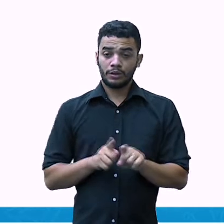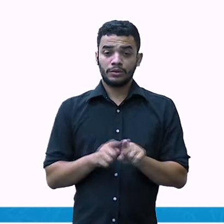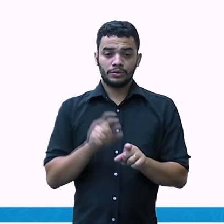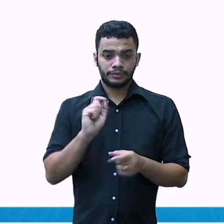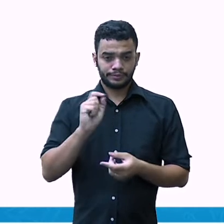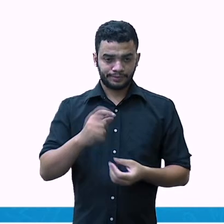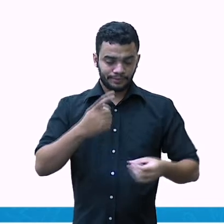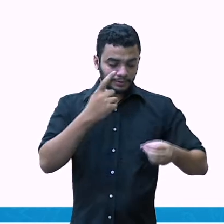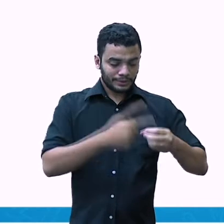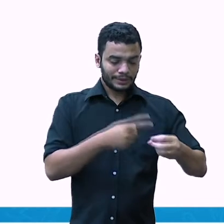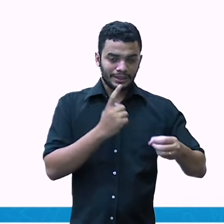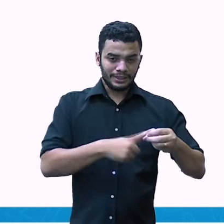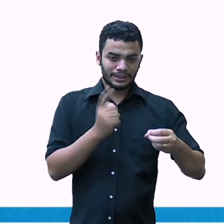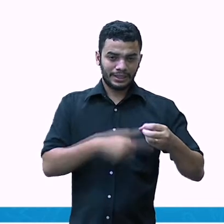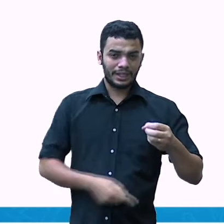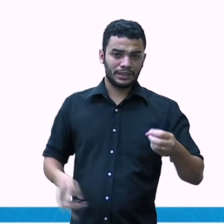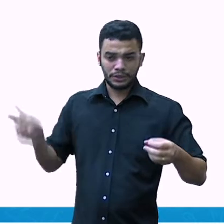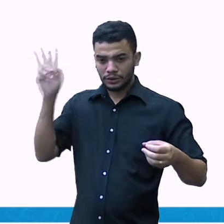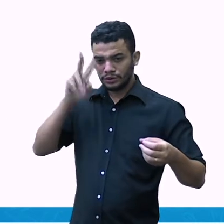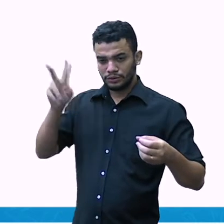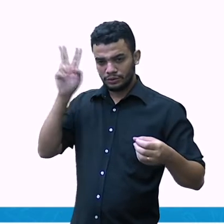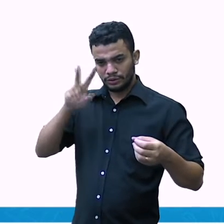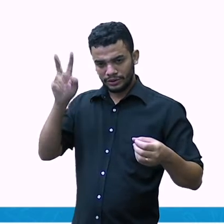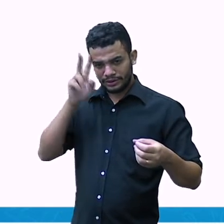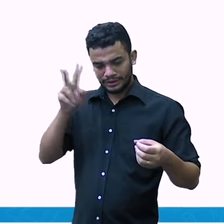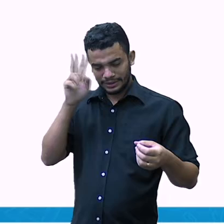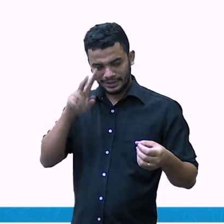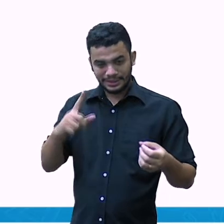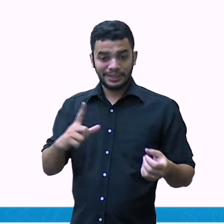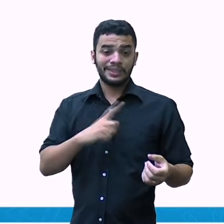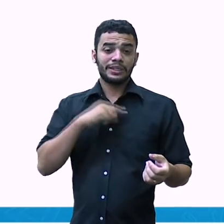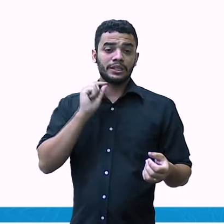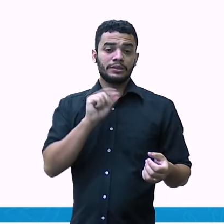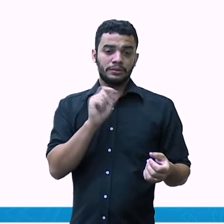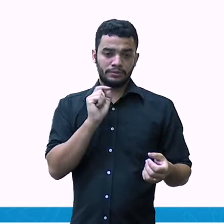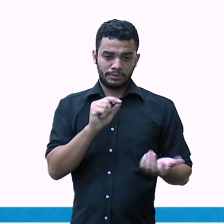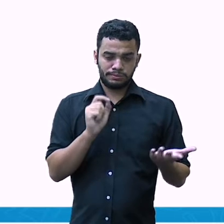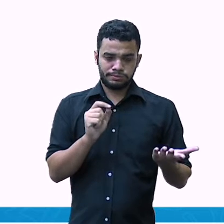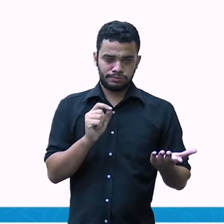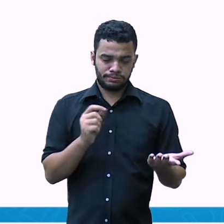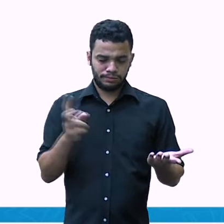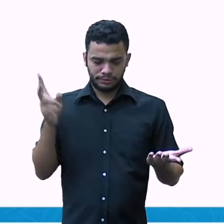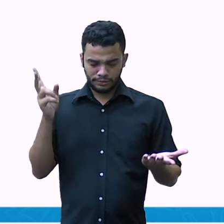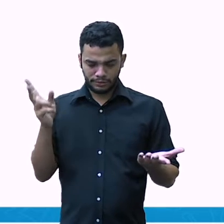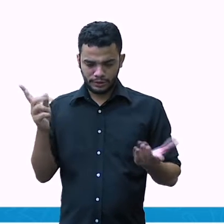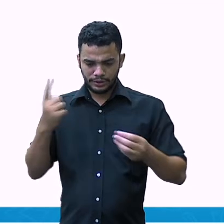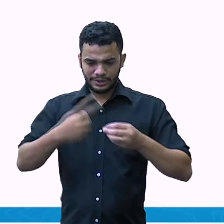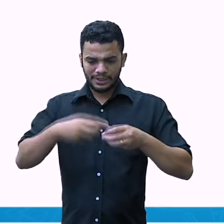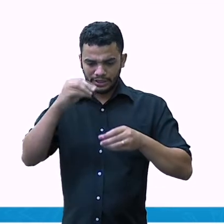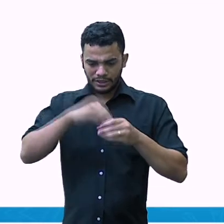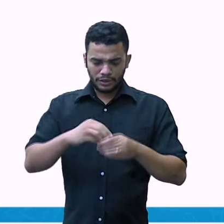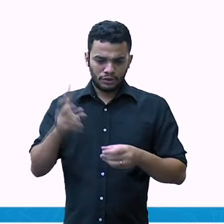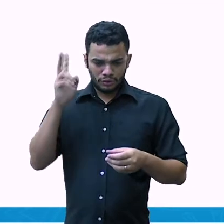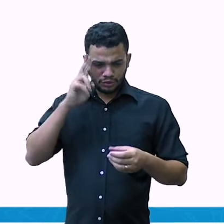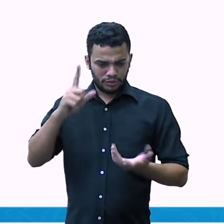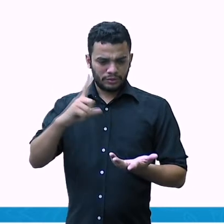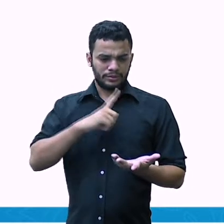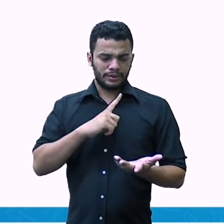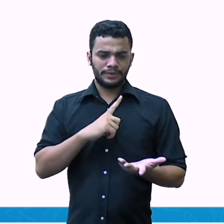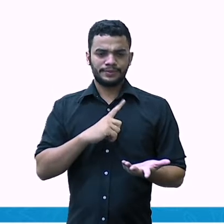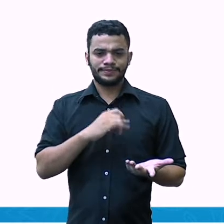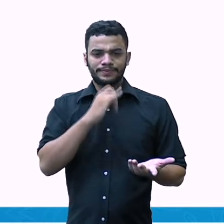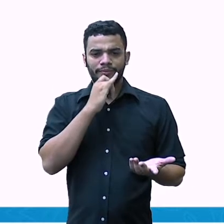histórico, seja na arquitetura ou na própria relação social desenvolvida no lugar. Podemos citar